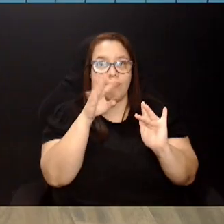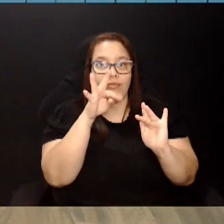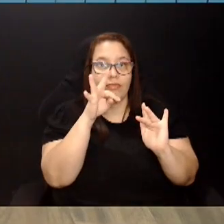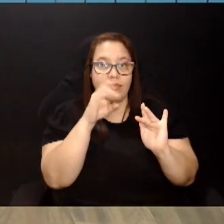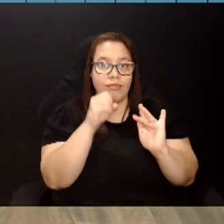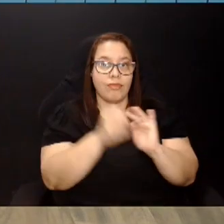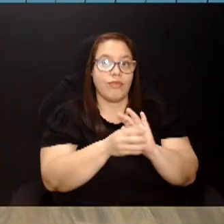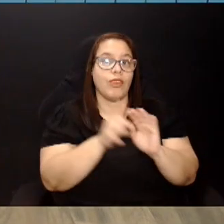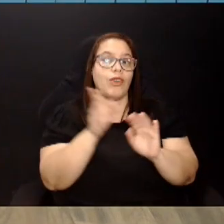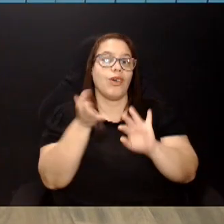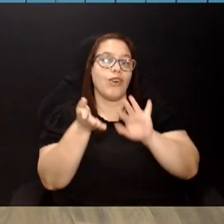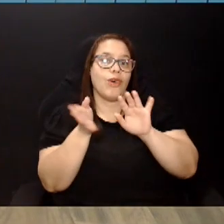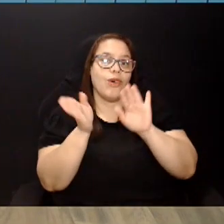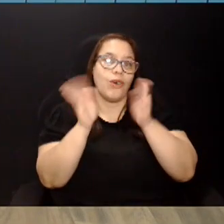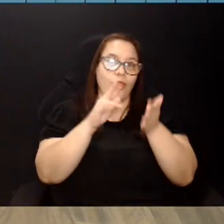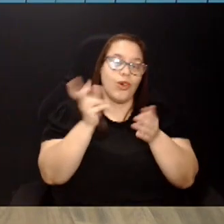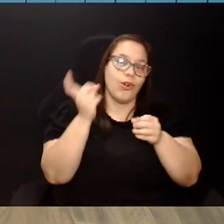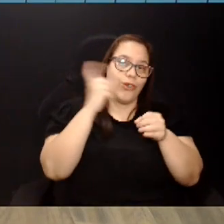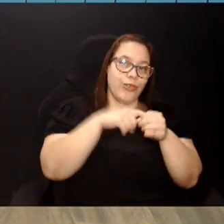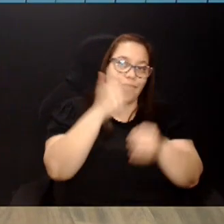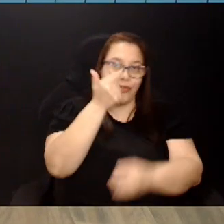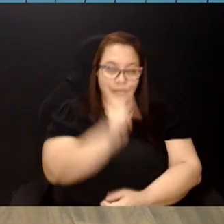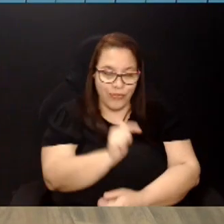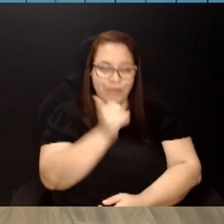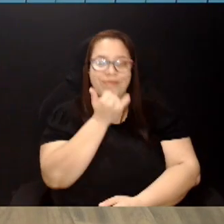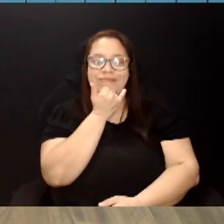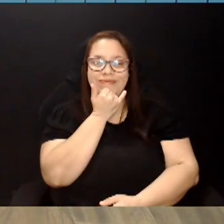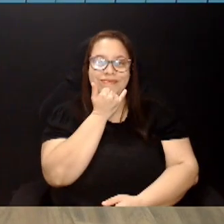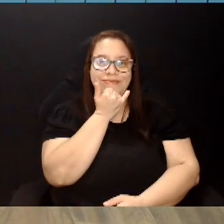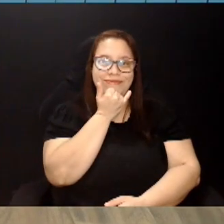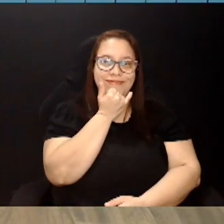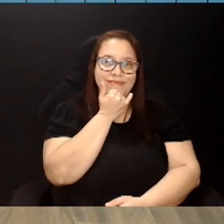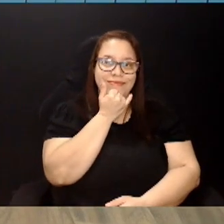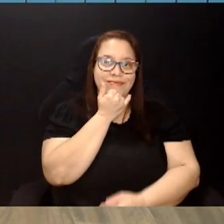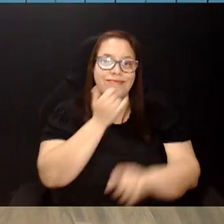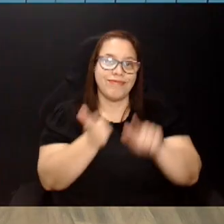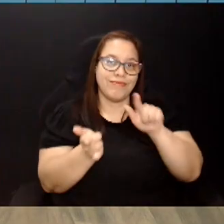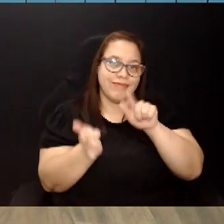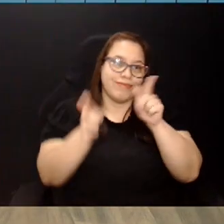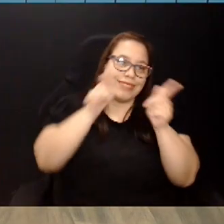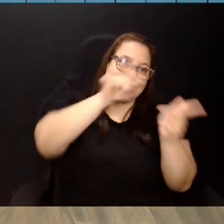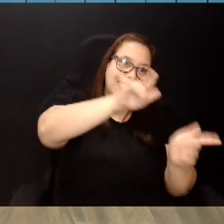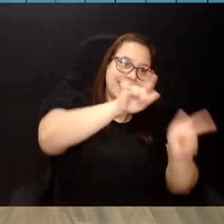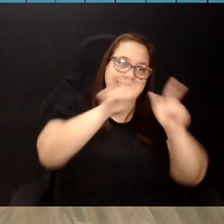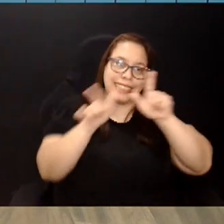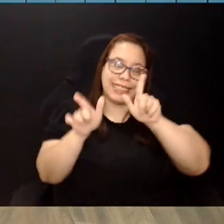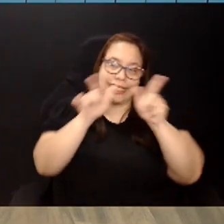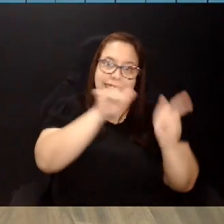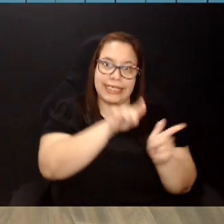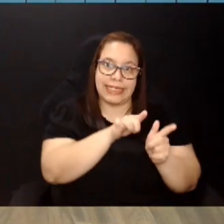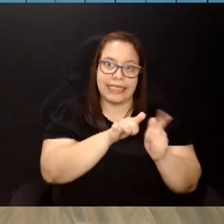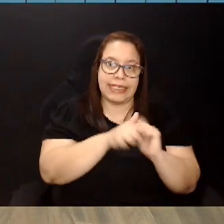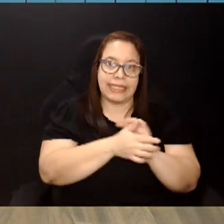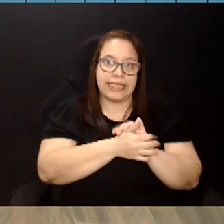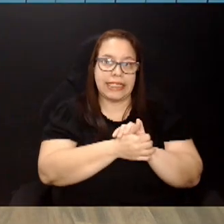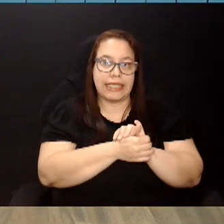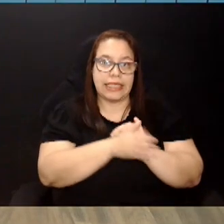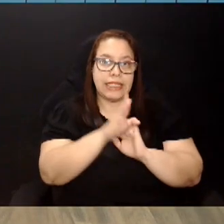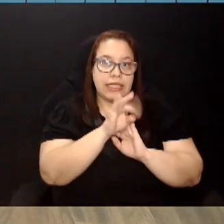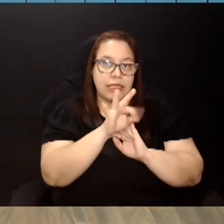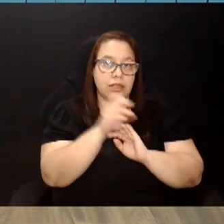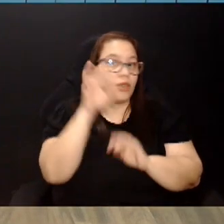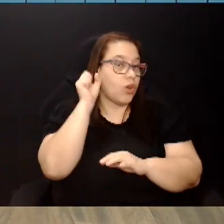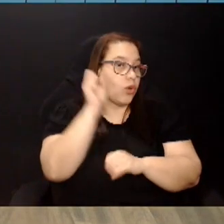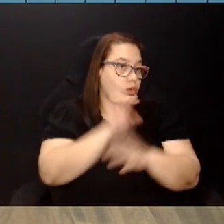olha só, reestabelecemos o contato. Estamos aqui. Ainda segue aqui na vertical pra gente, Beto, mas você está me ouvindo, né? Vou